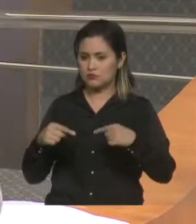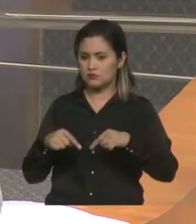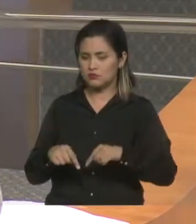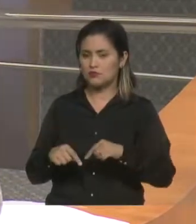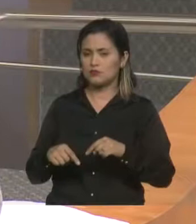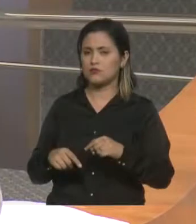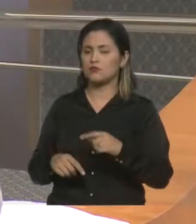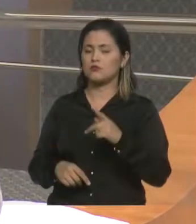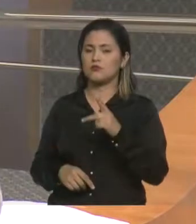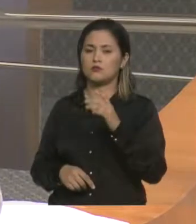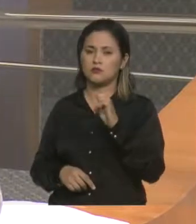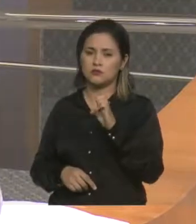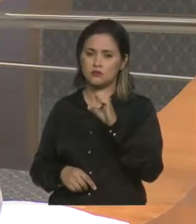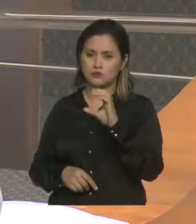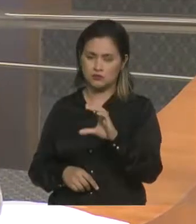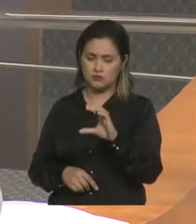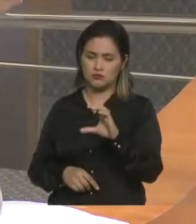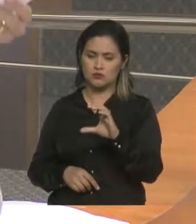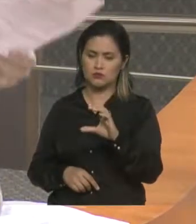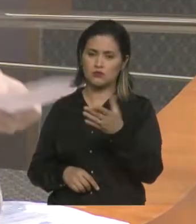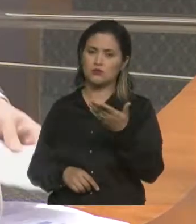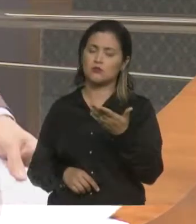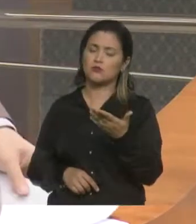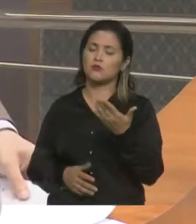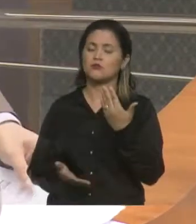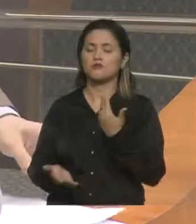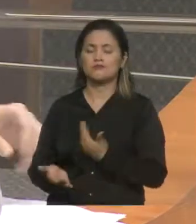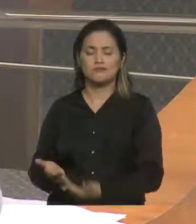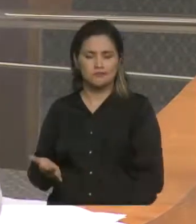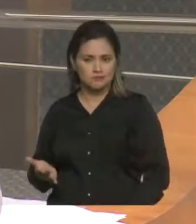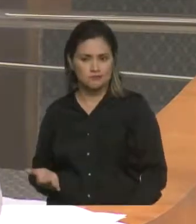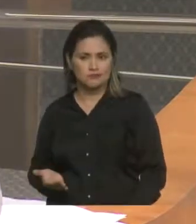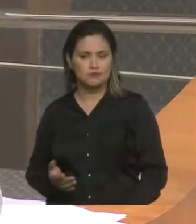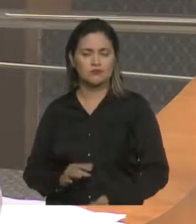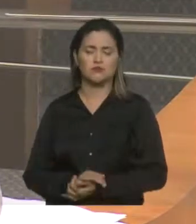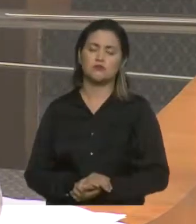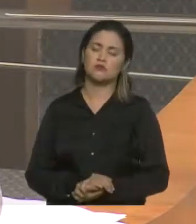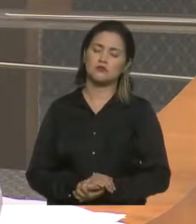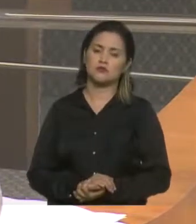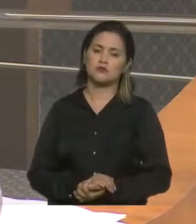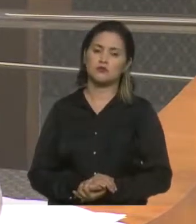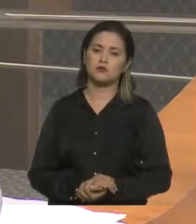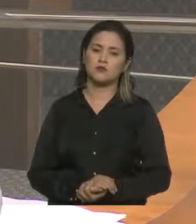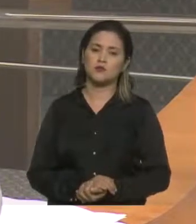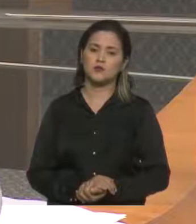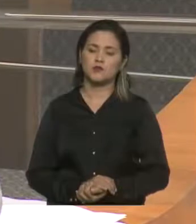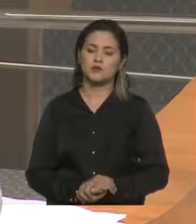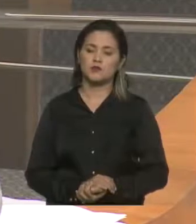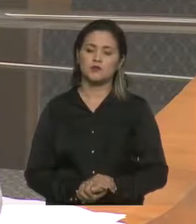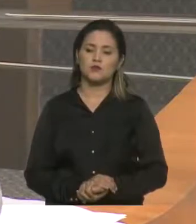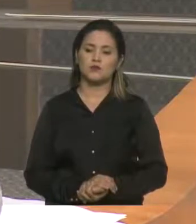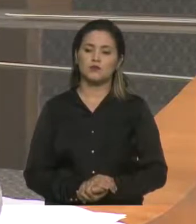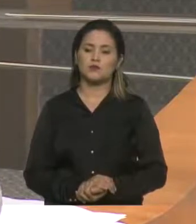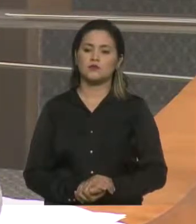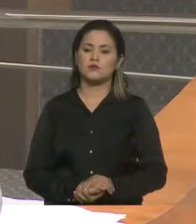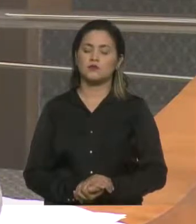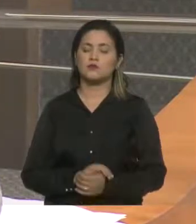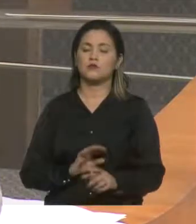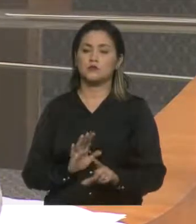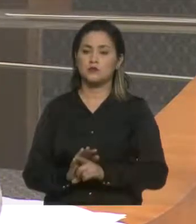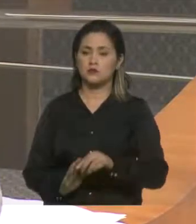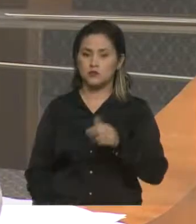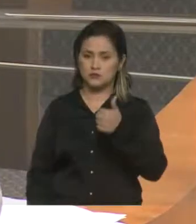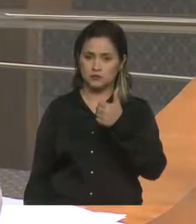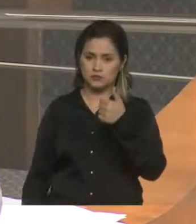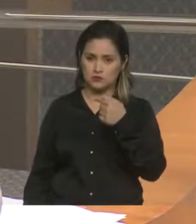PEC, obviamente, cai completamente a lei. Essa lei 170, desta